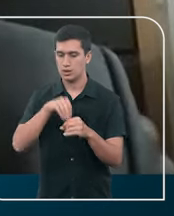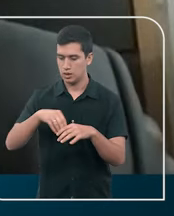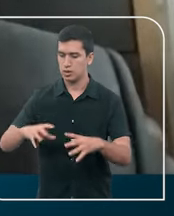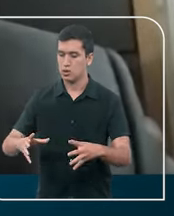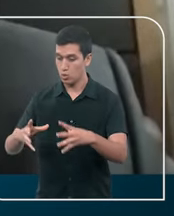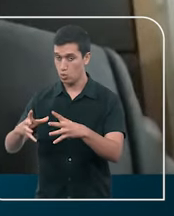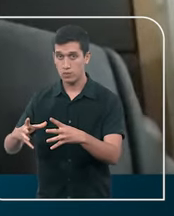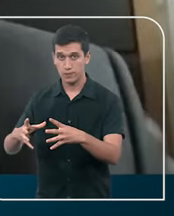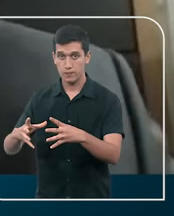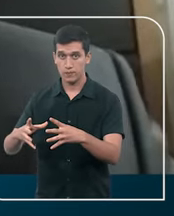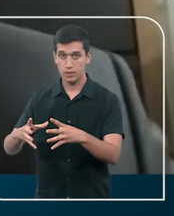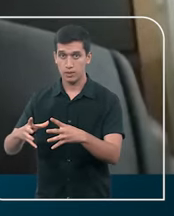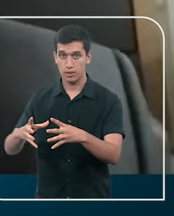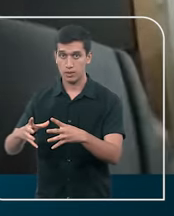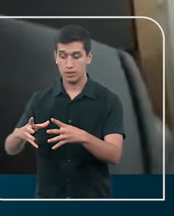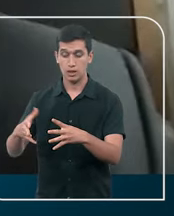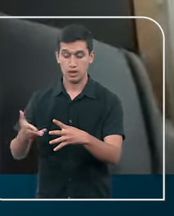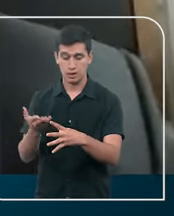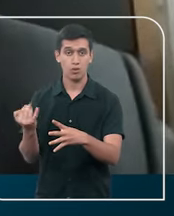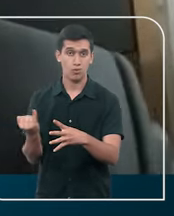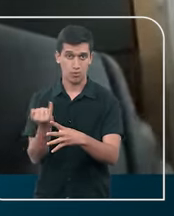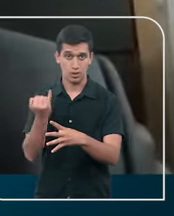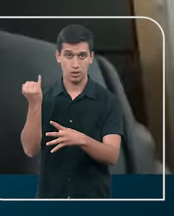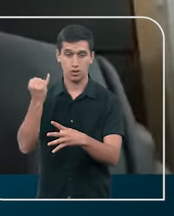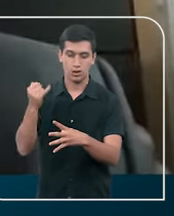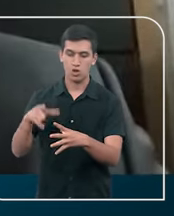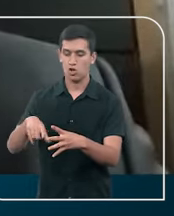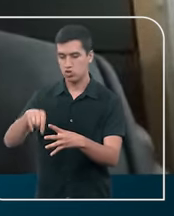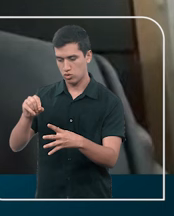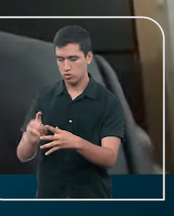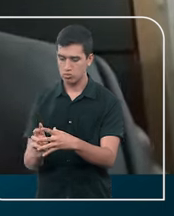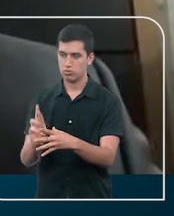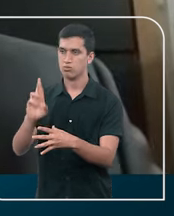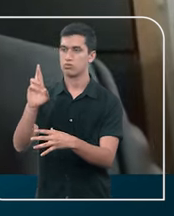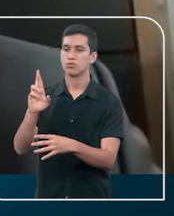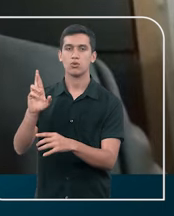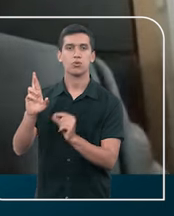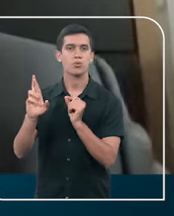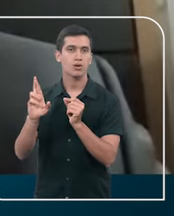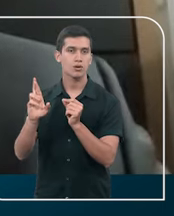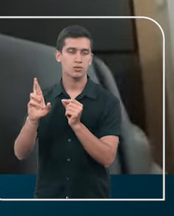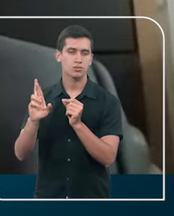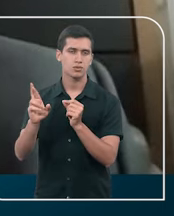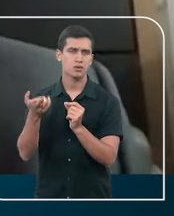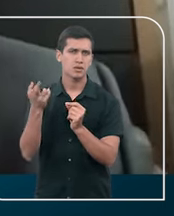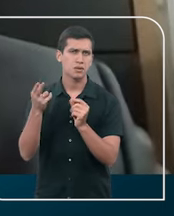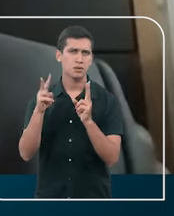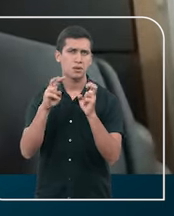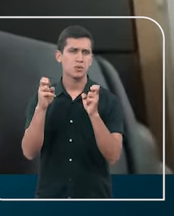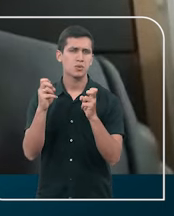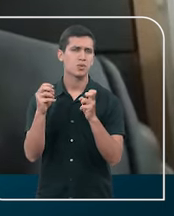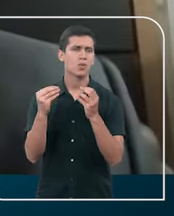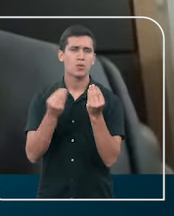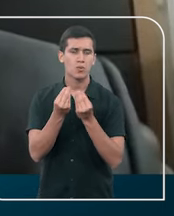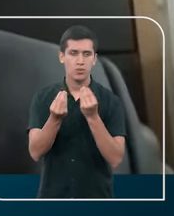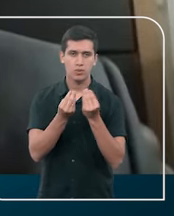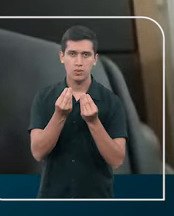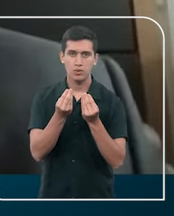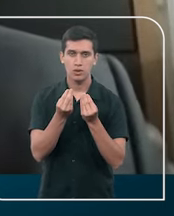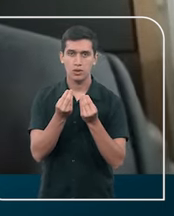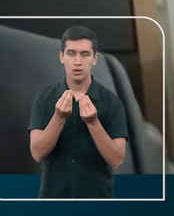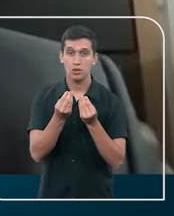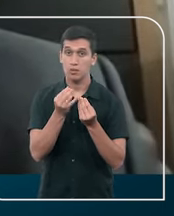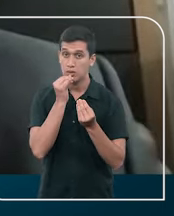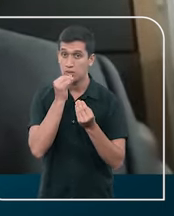eh a a sua importância e o personifica em termos práticos o que que isso quer dizer na na hora de contrair uma